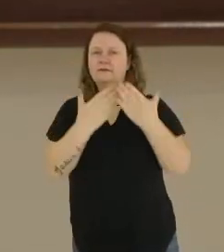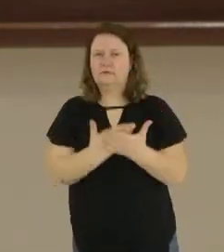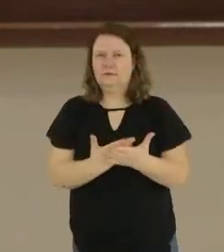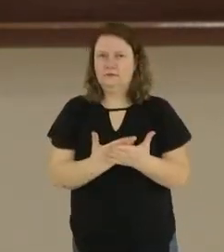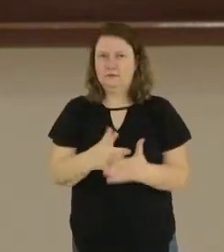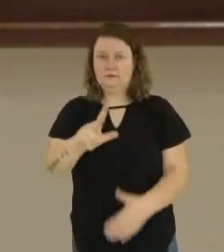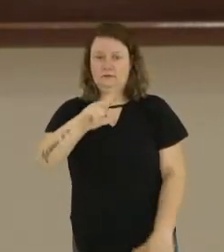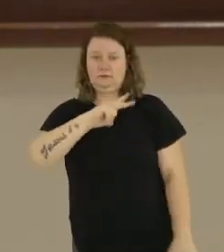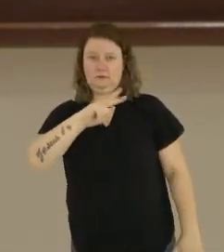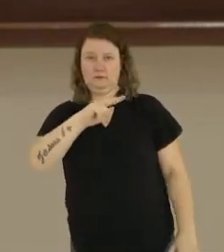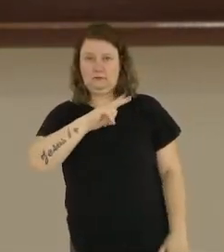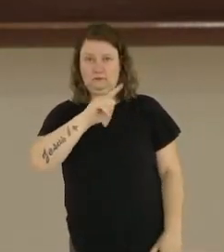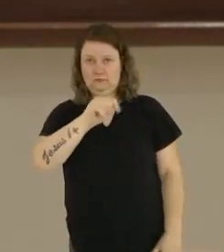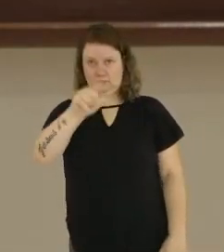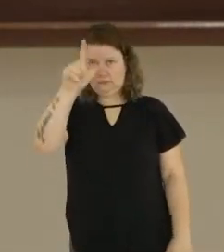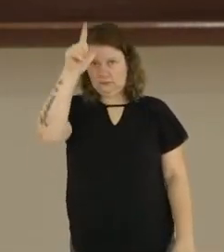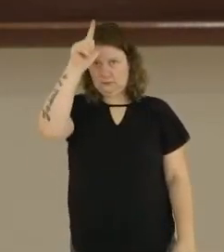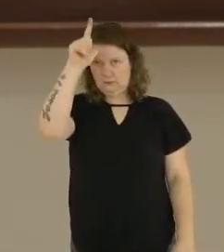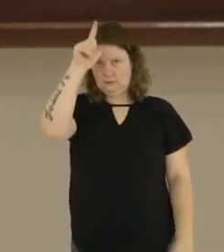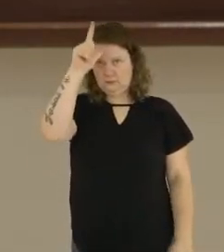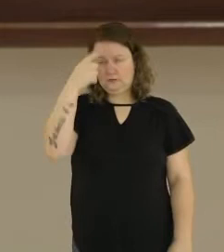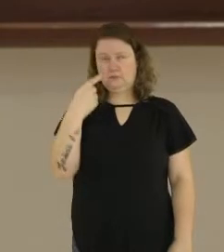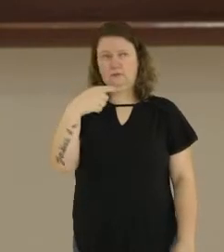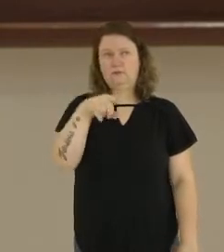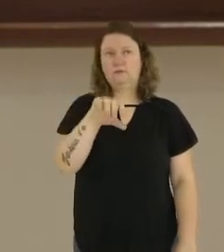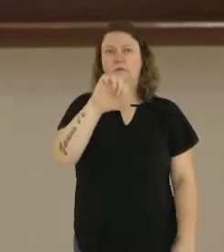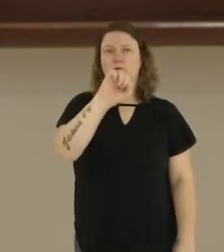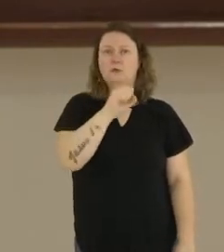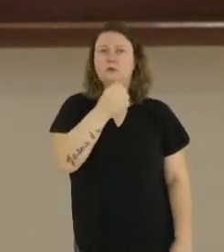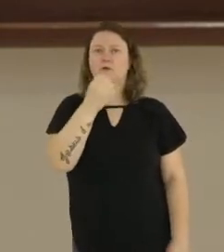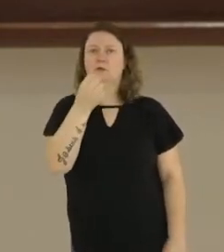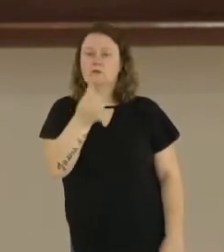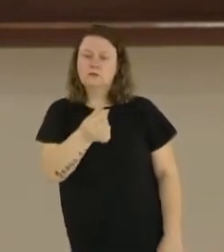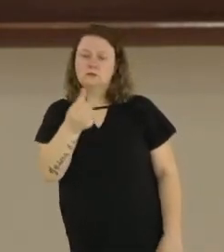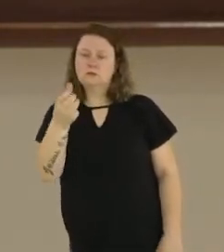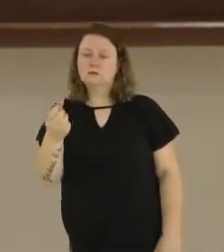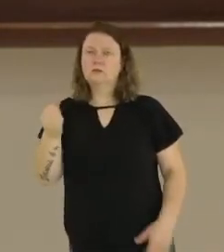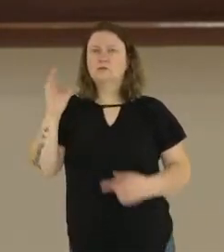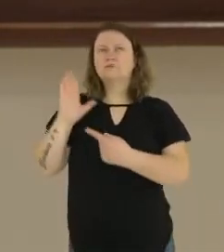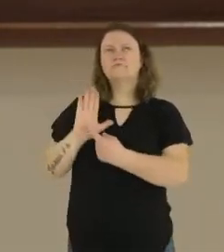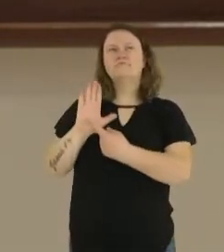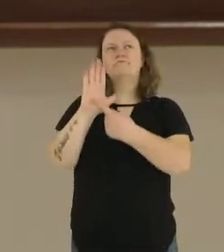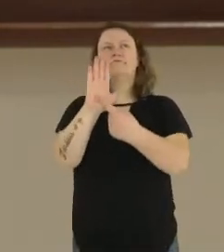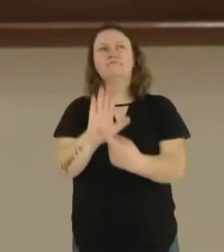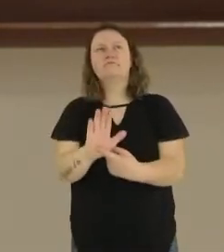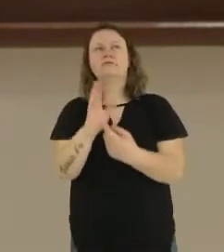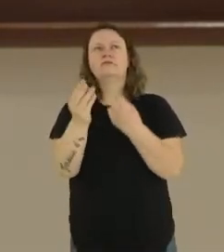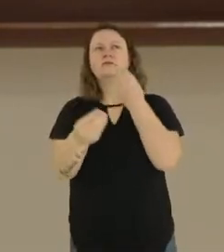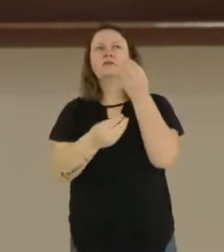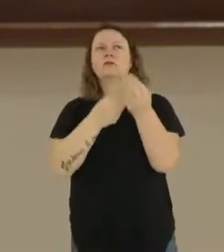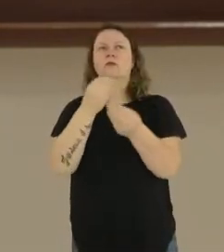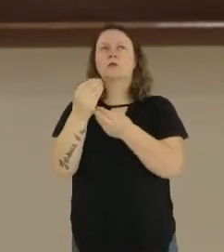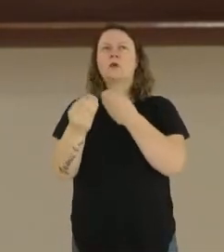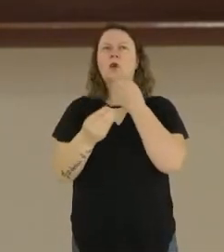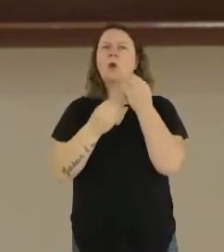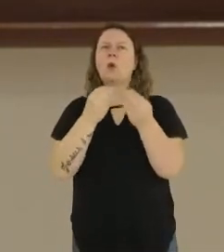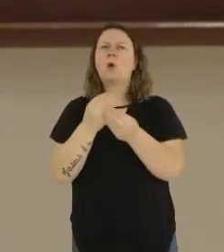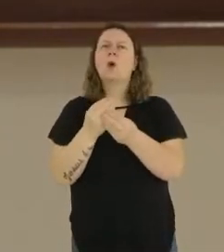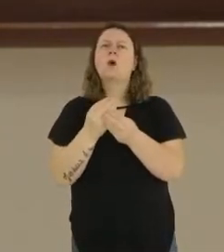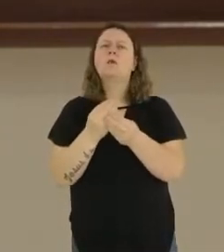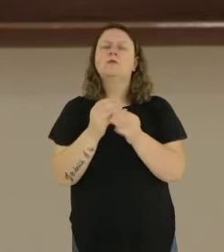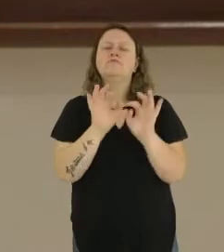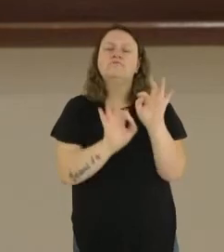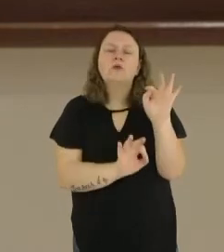alemã, em Estrela, no ano de 1866, que já vai mostrar um pouco de como que se organizavam algumas dessas